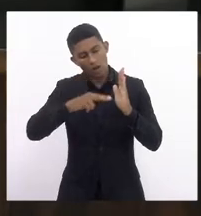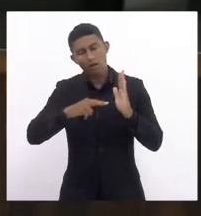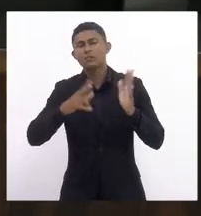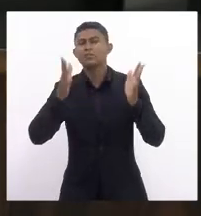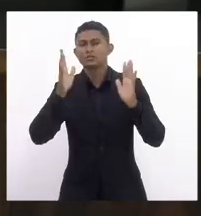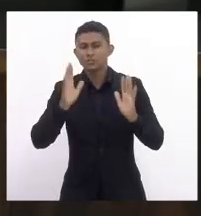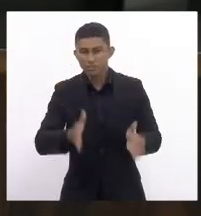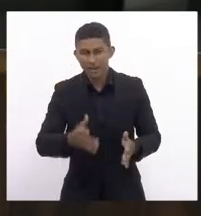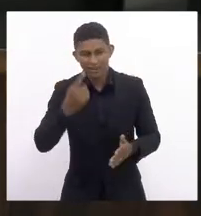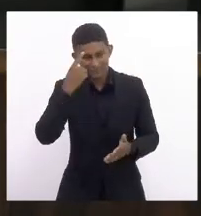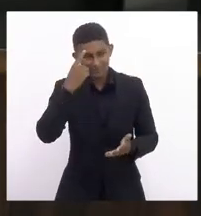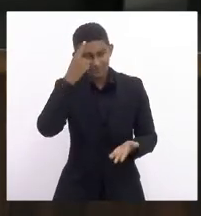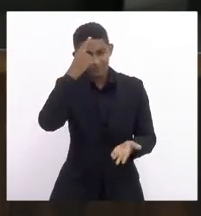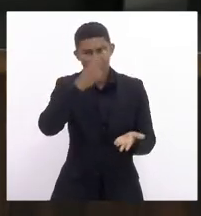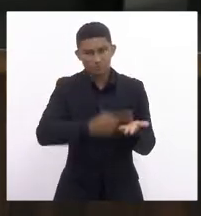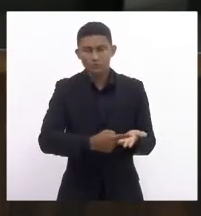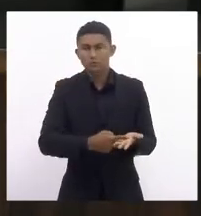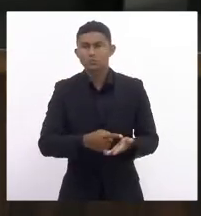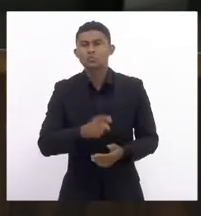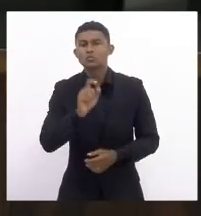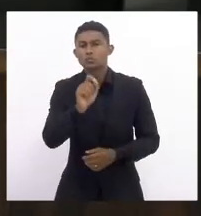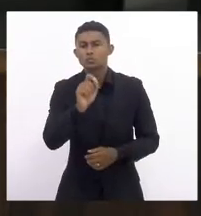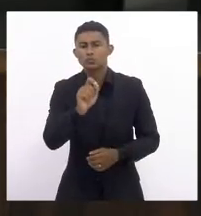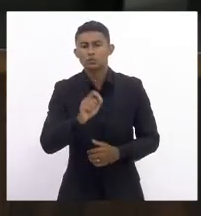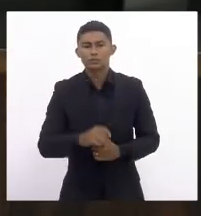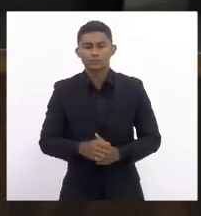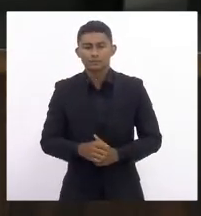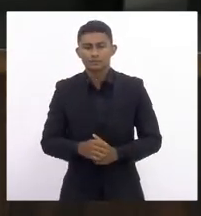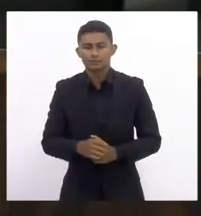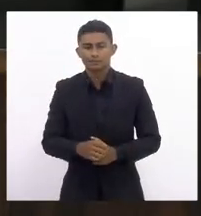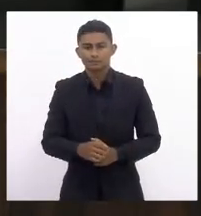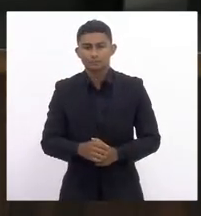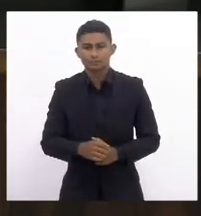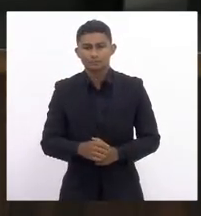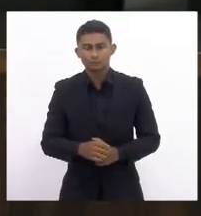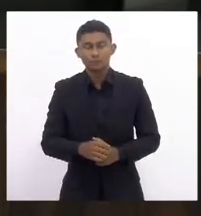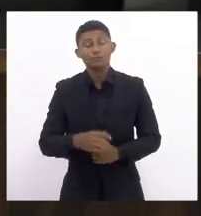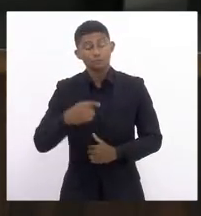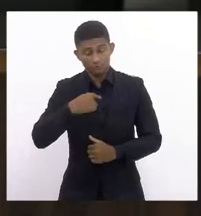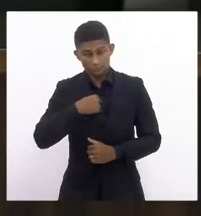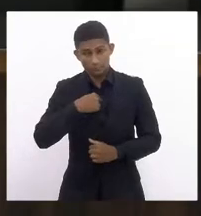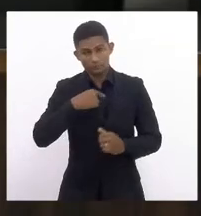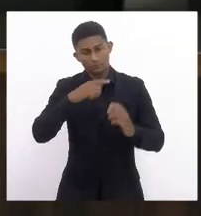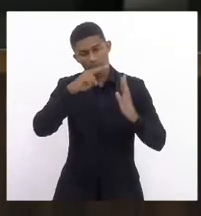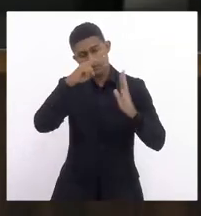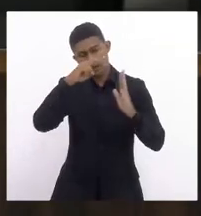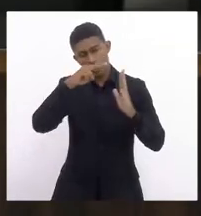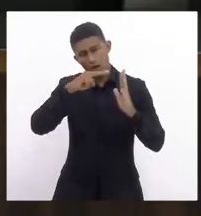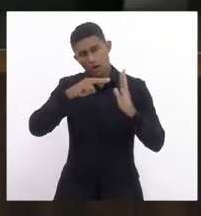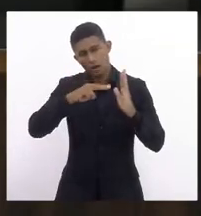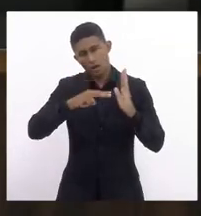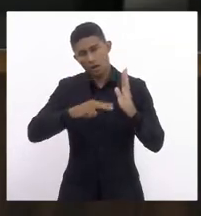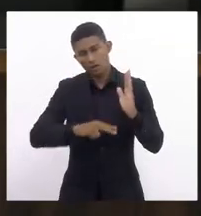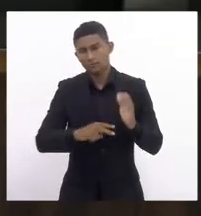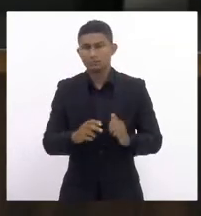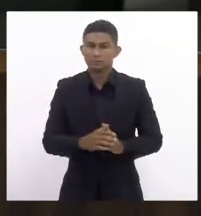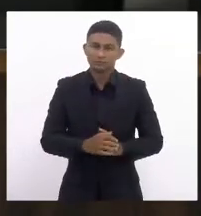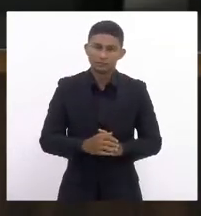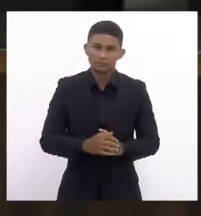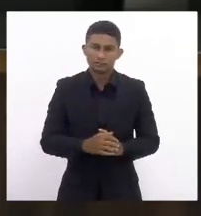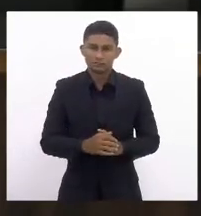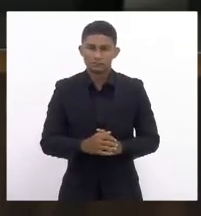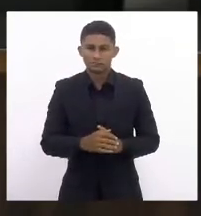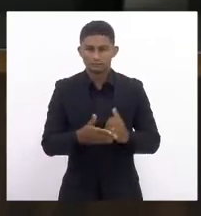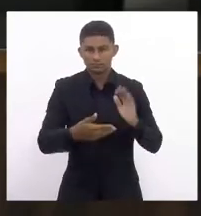pela derrubada. Deputado Márcio. Então, eu vou ler na sequência